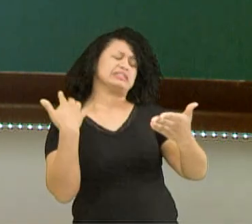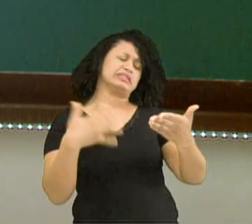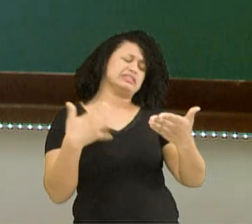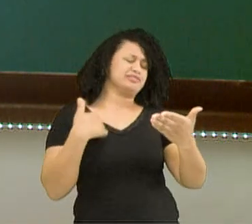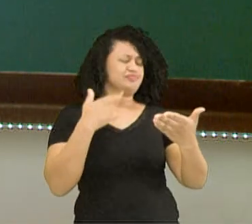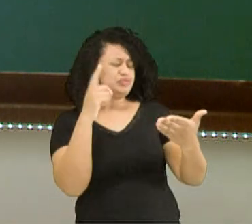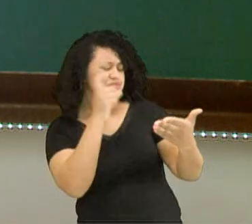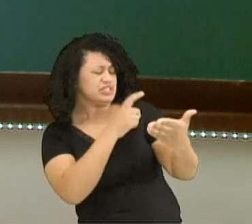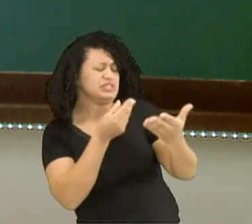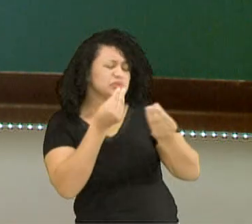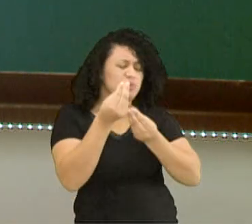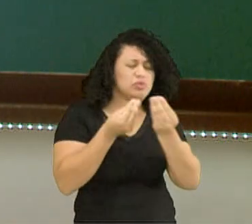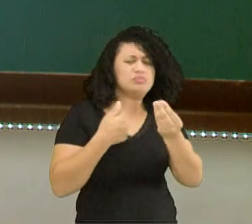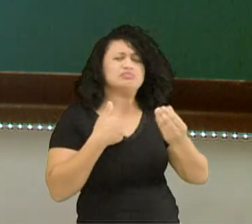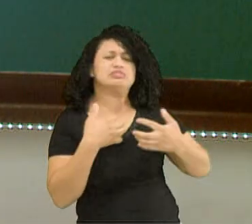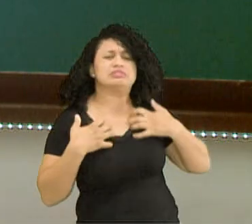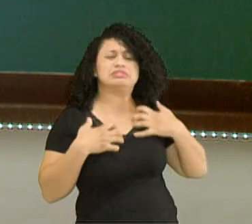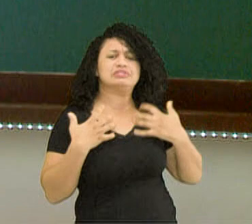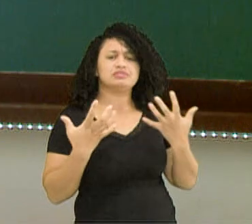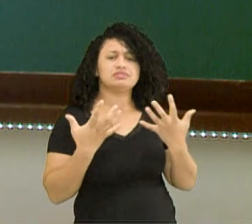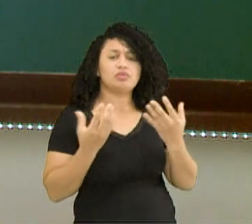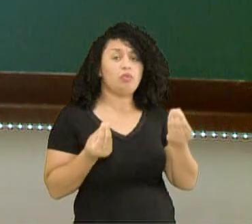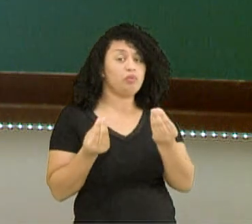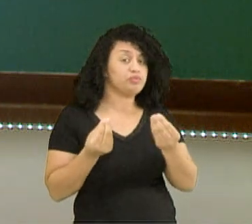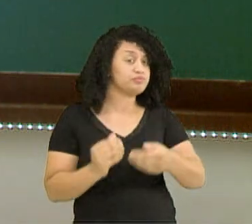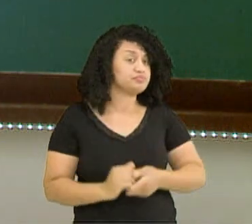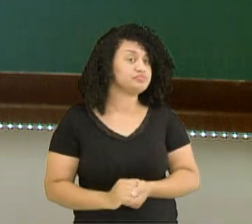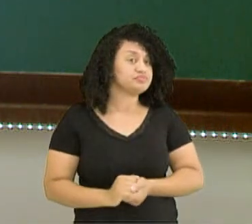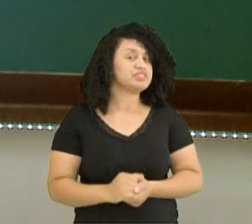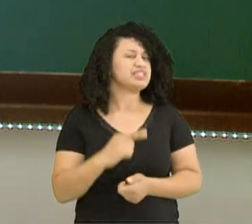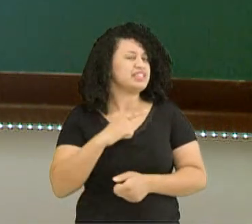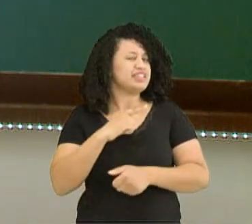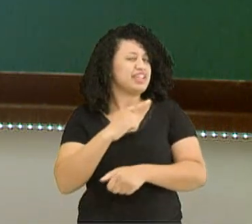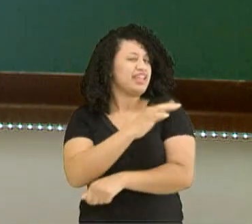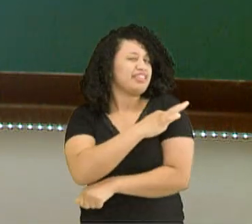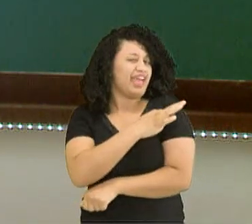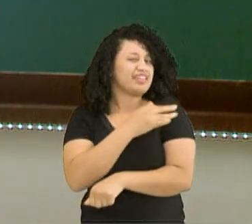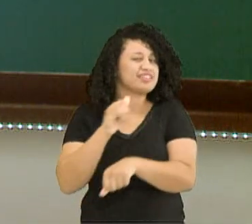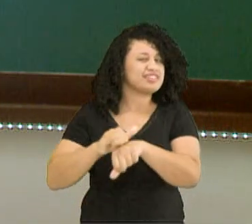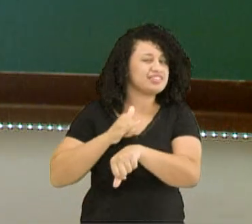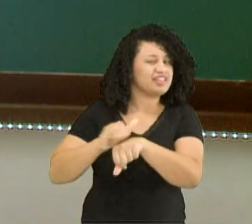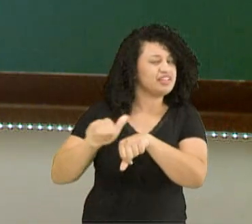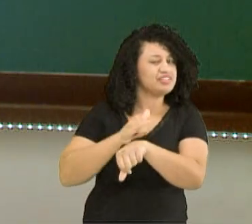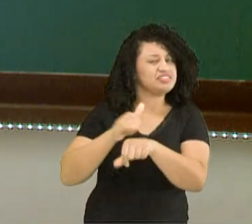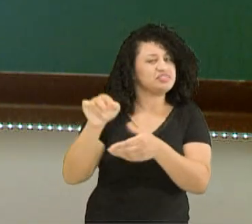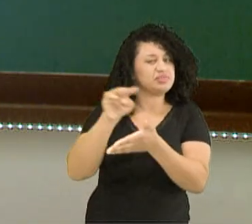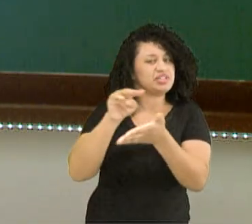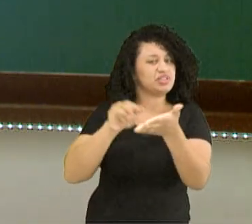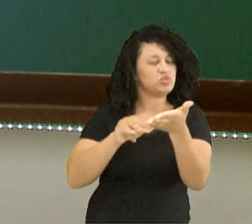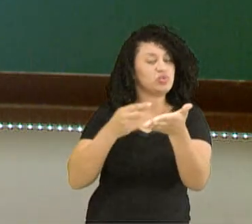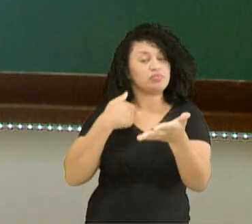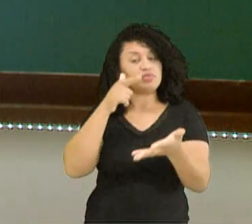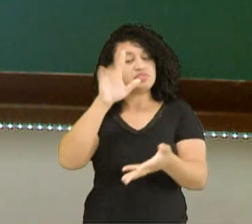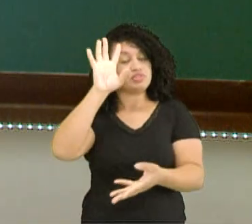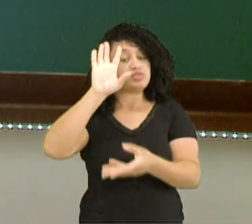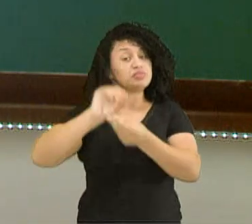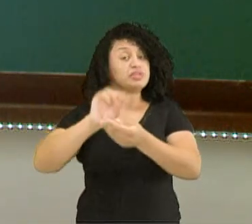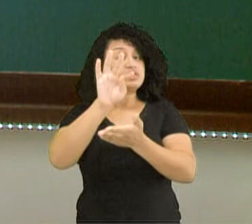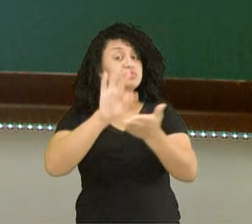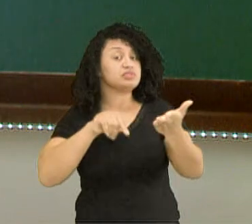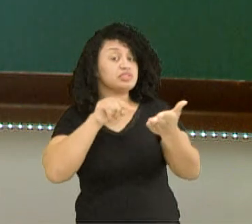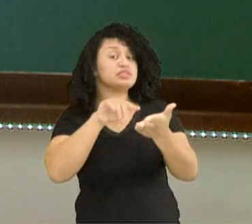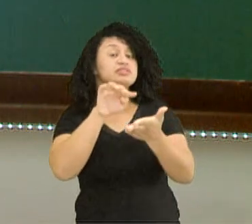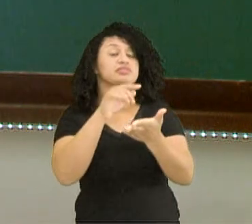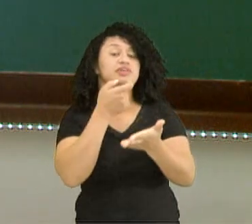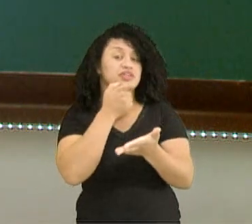ler um texto? Como é que é? Como é que você faz? Você utiliza alguma técnica para realizar a leitura, para compreender o texto em inglês? Como é que